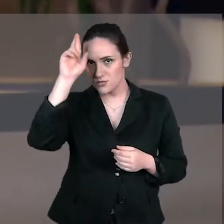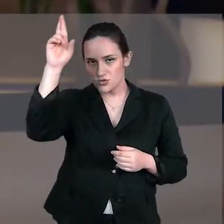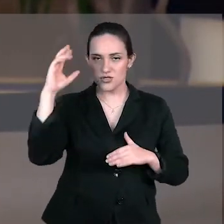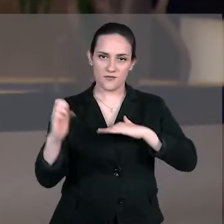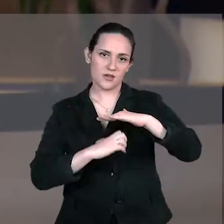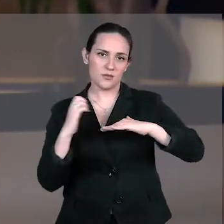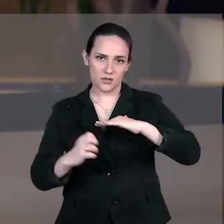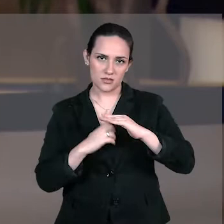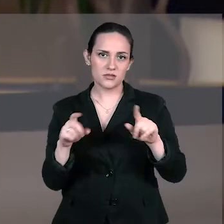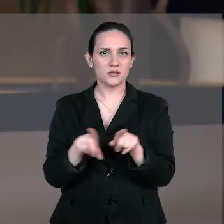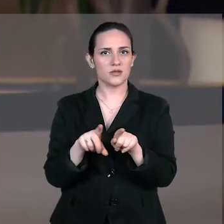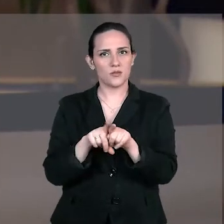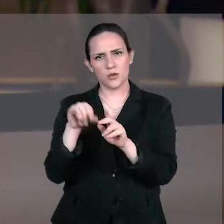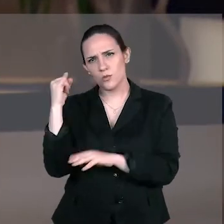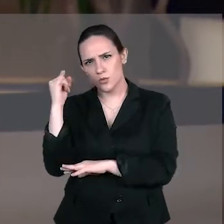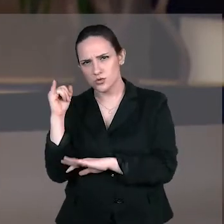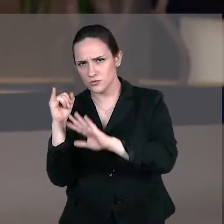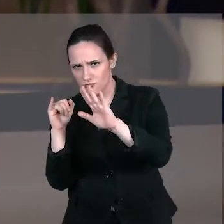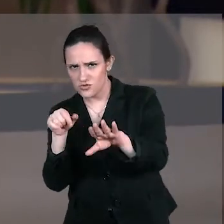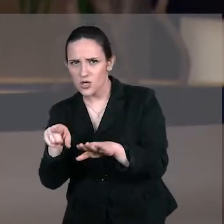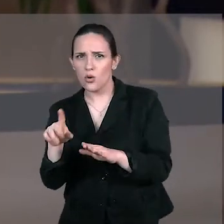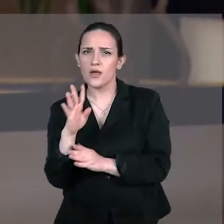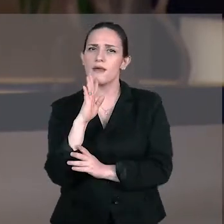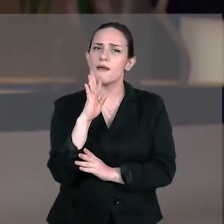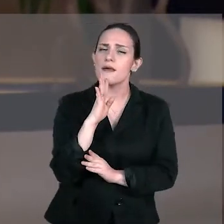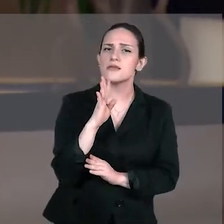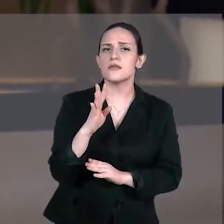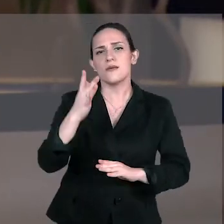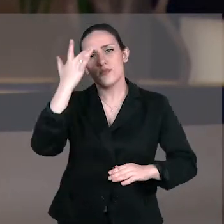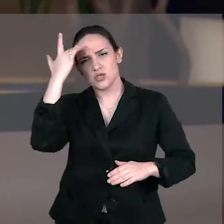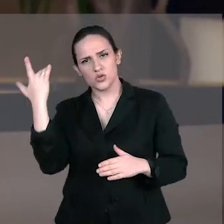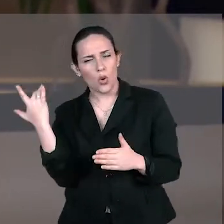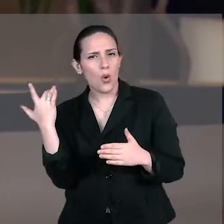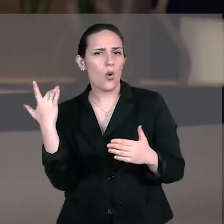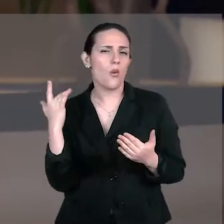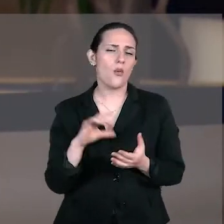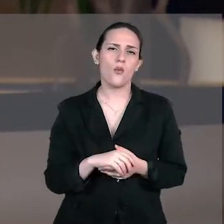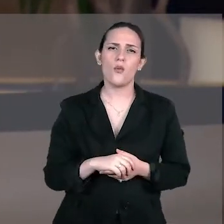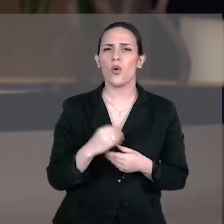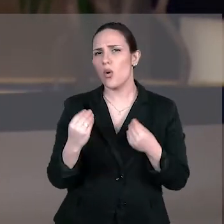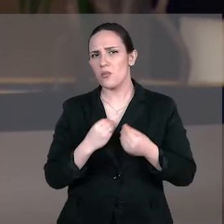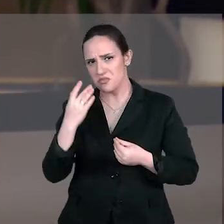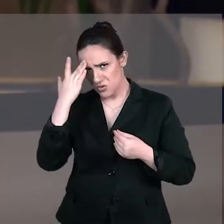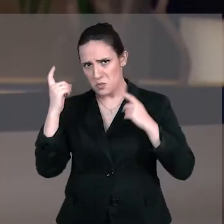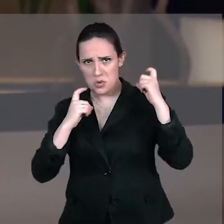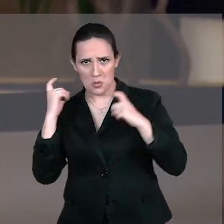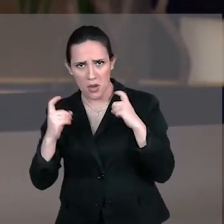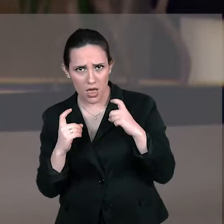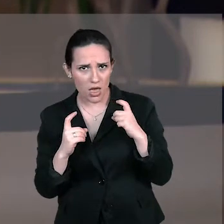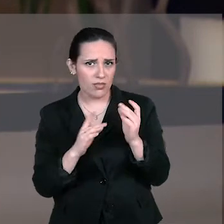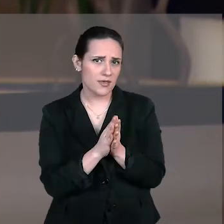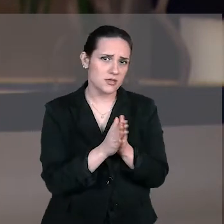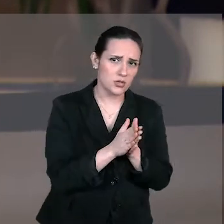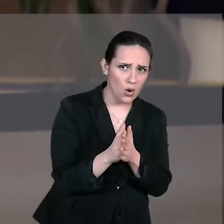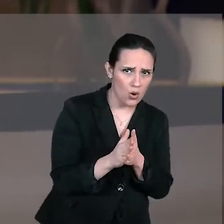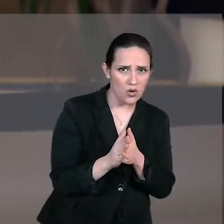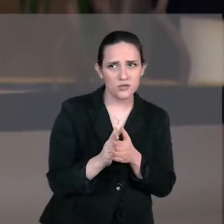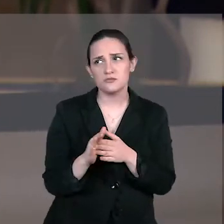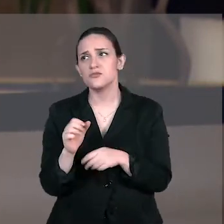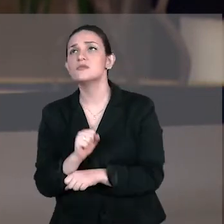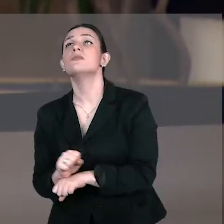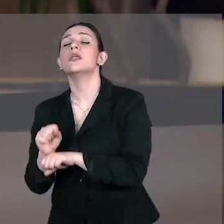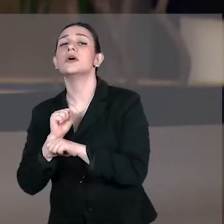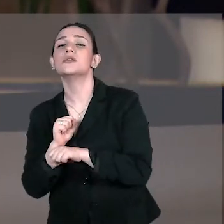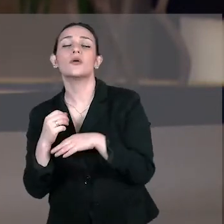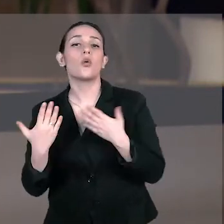gestão empresarial e gestão tributária. Os clientes de todos os setores produtivos estão preocupados, estão